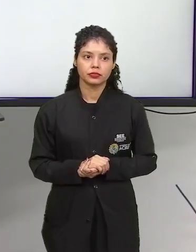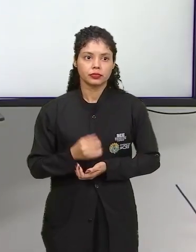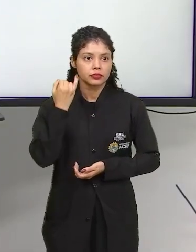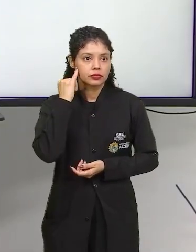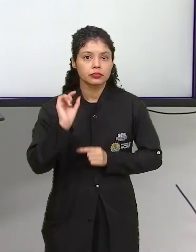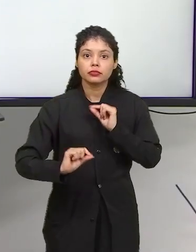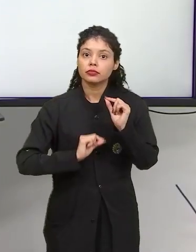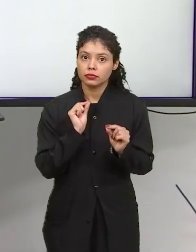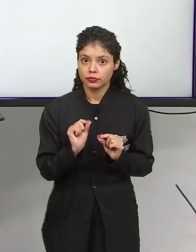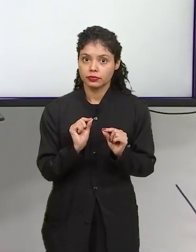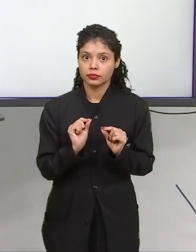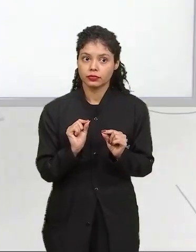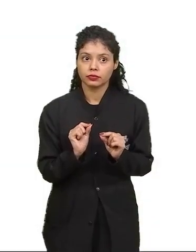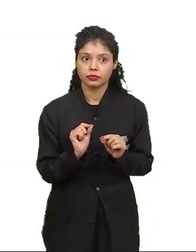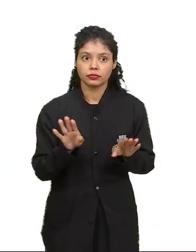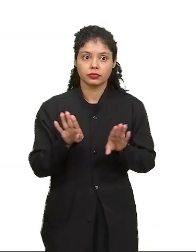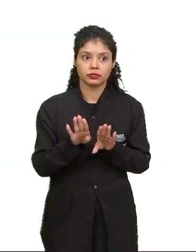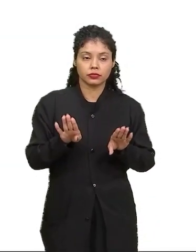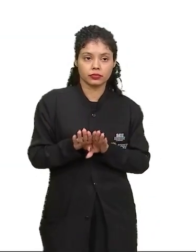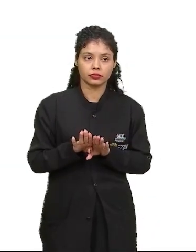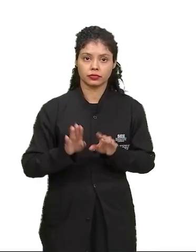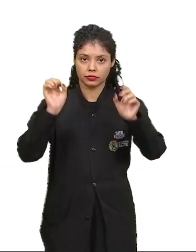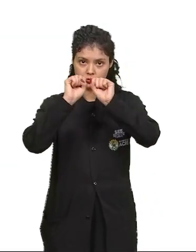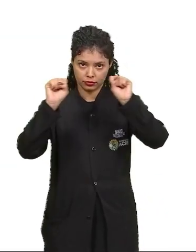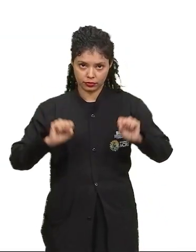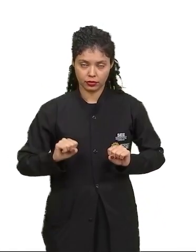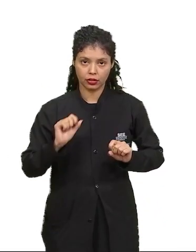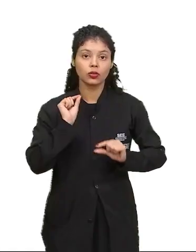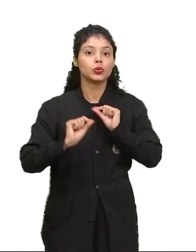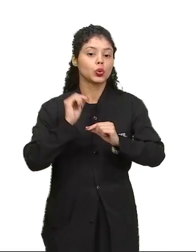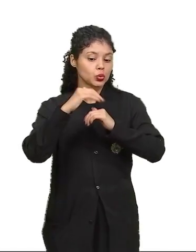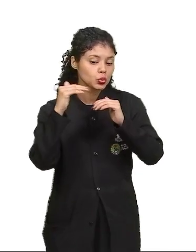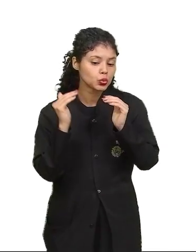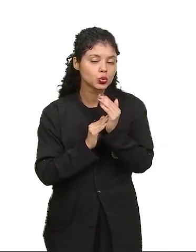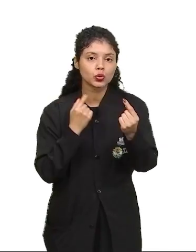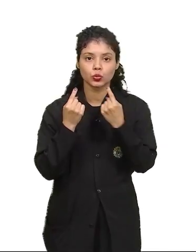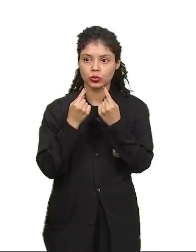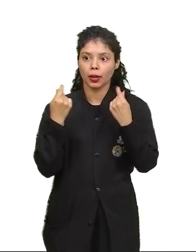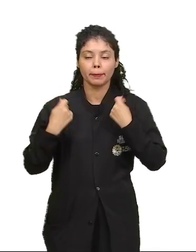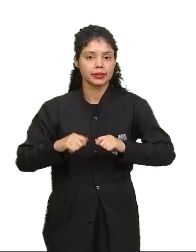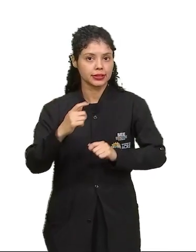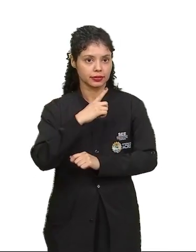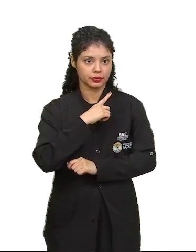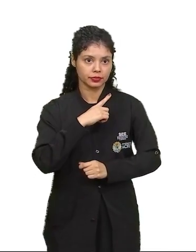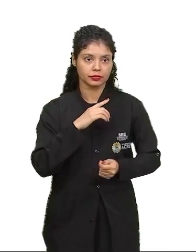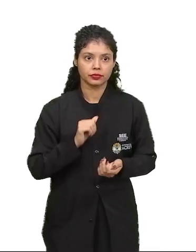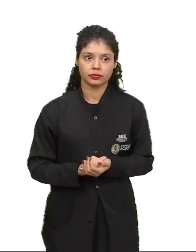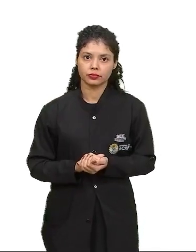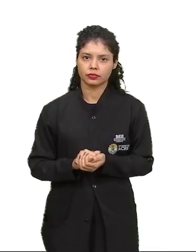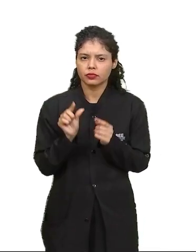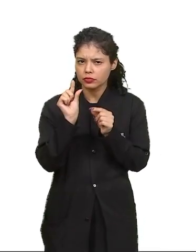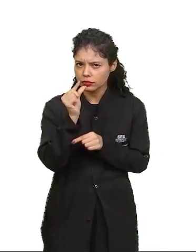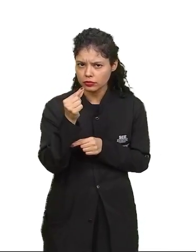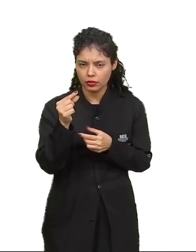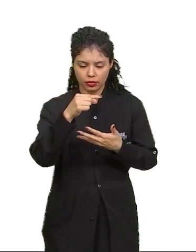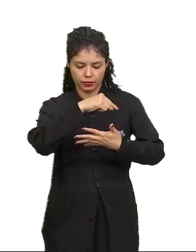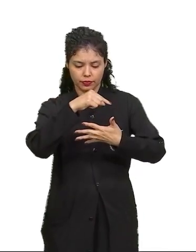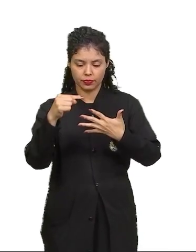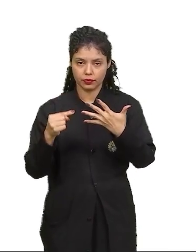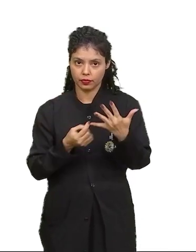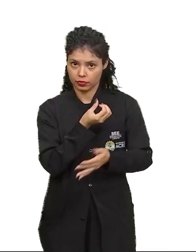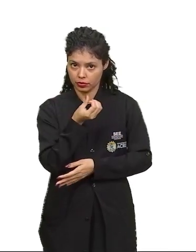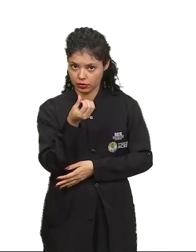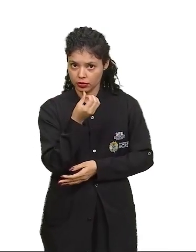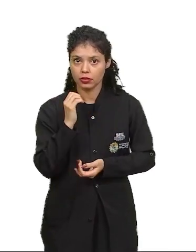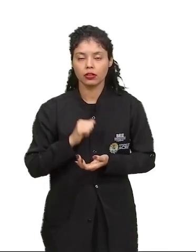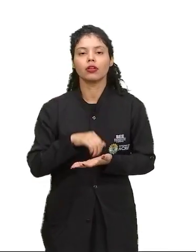ideia, pessoal, é que o Jacobson criou um sistema em que toda comunicação deve ter minimamente 6 elementos para